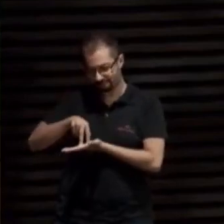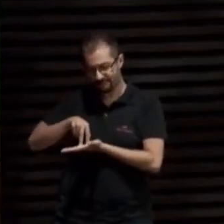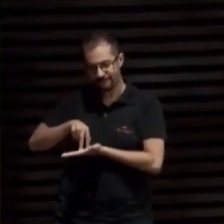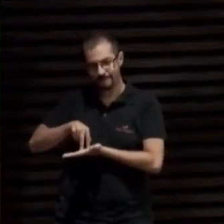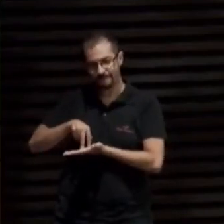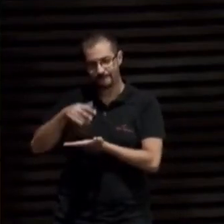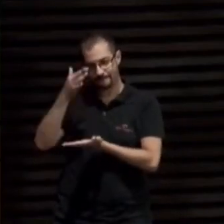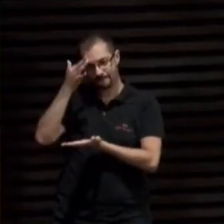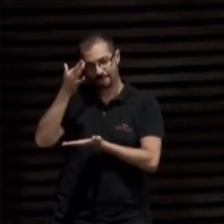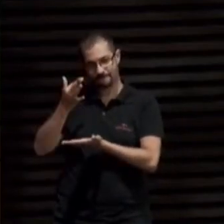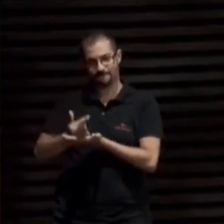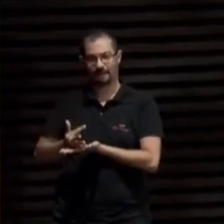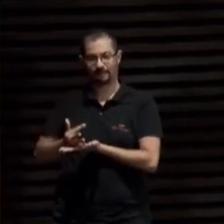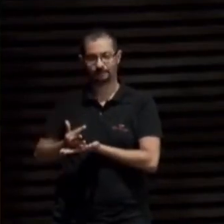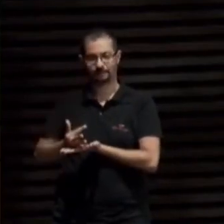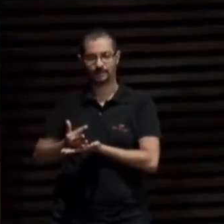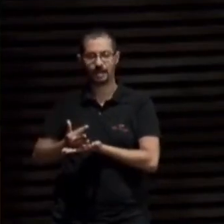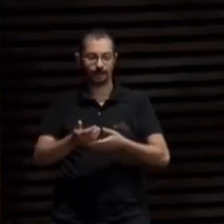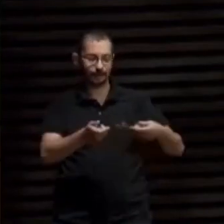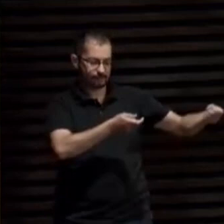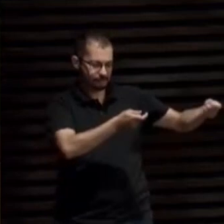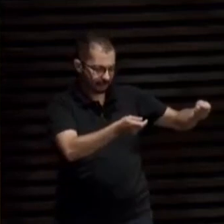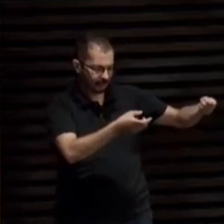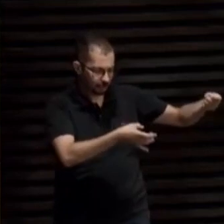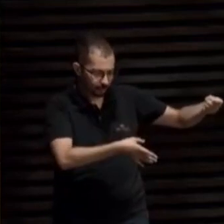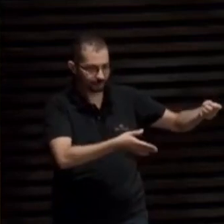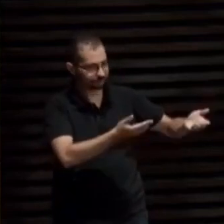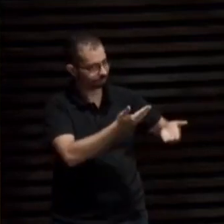não passou naquela peneirinha, aquela turma que vai ficar.